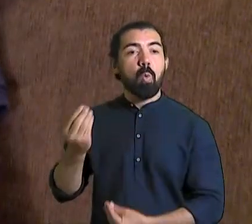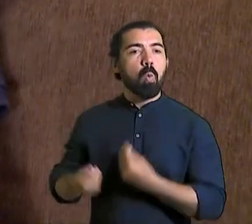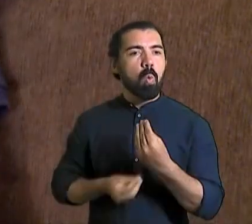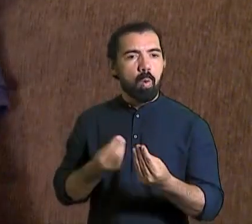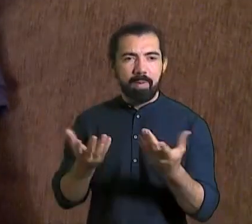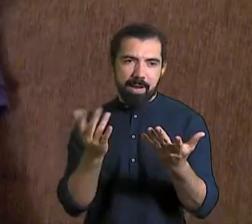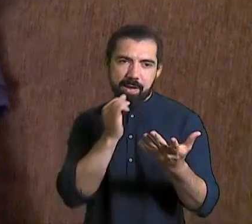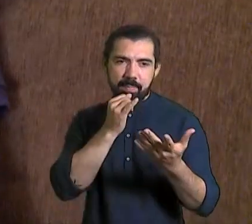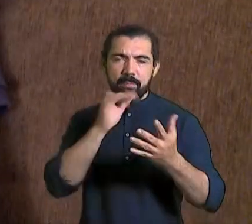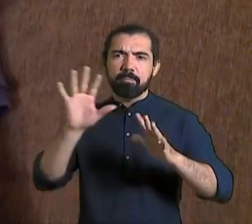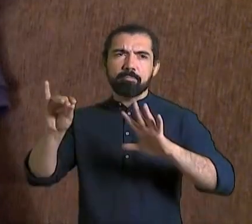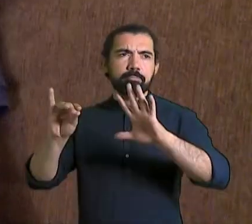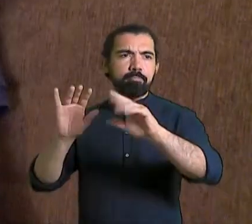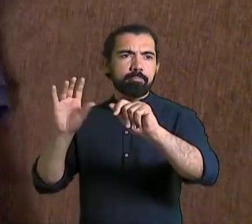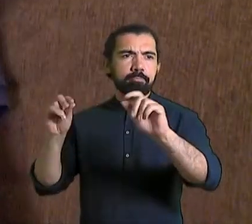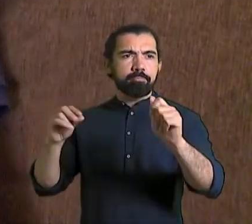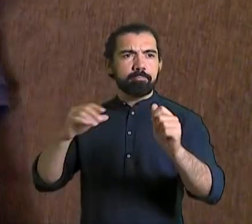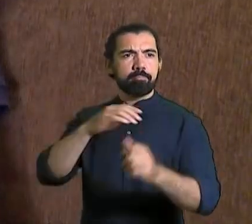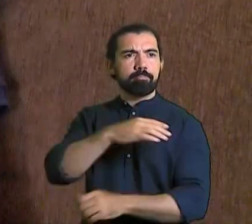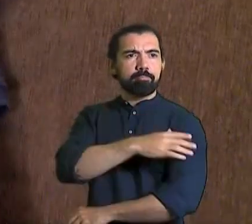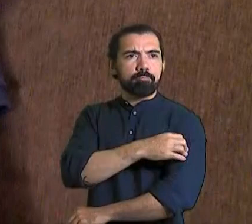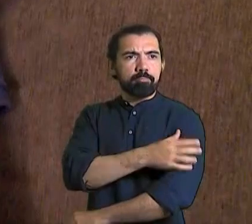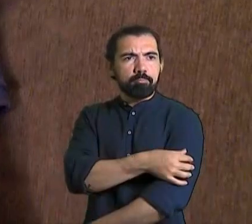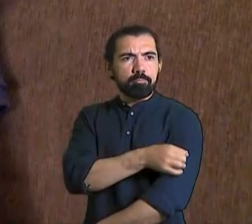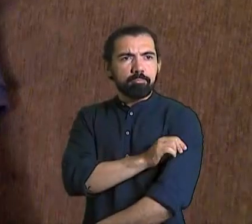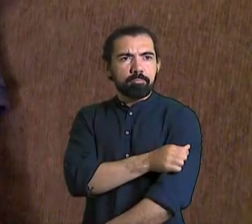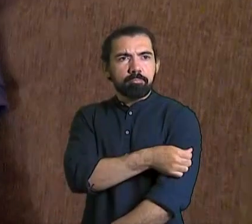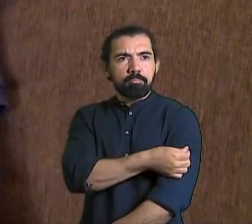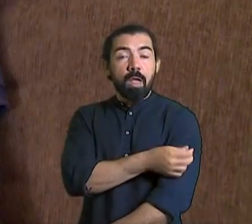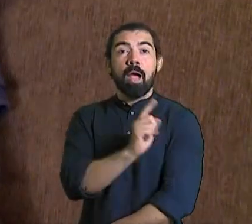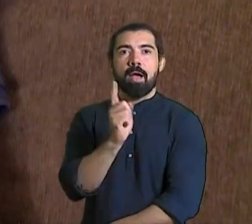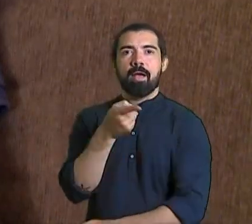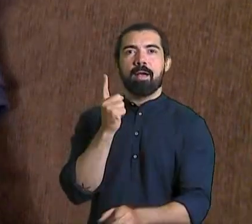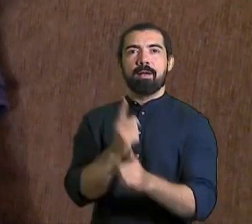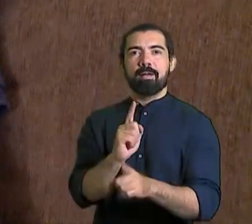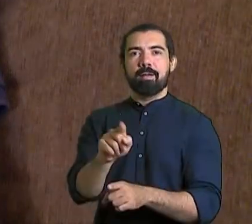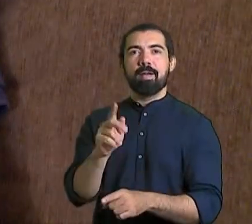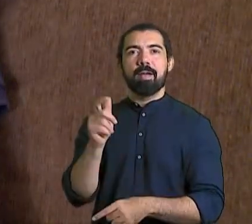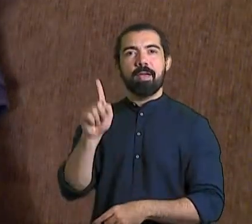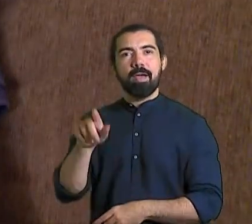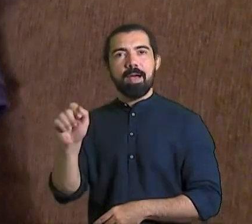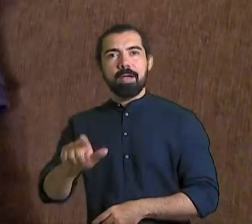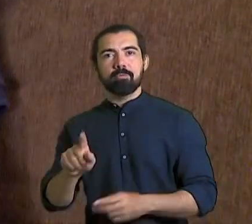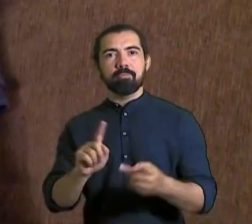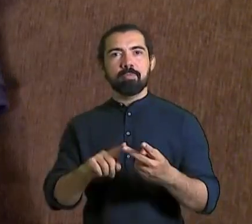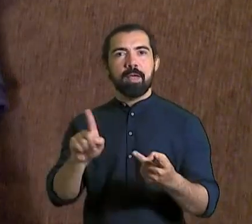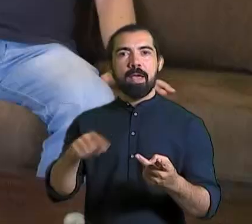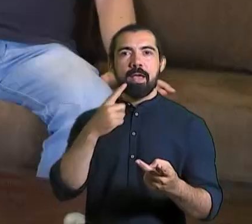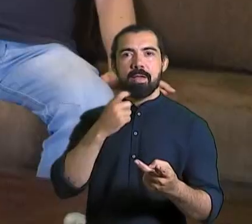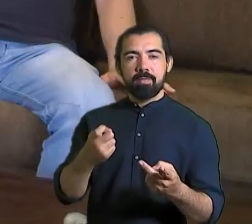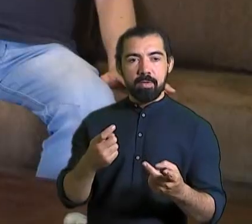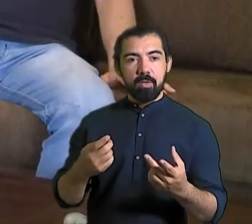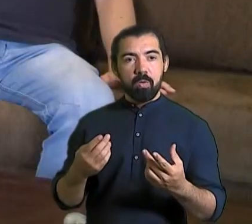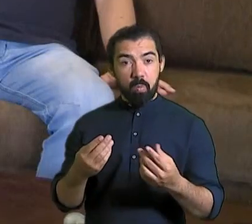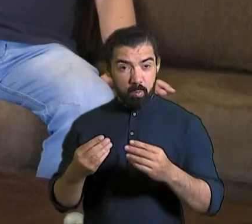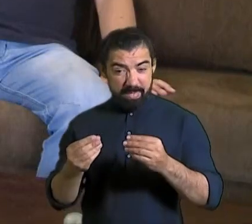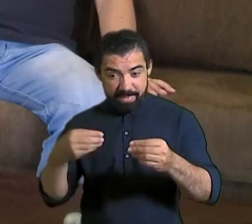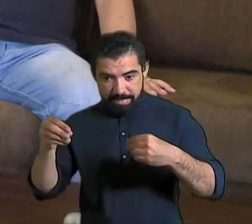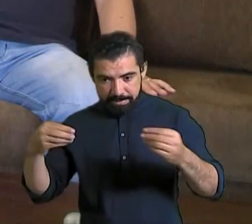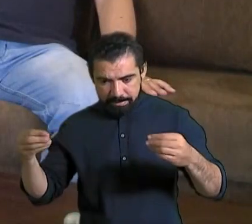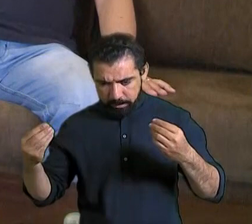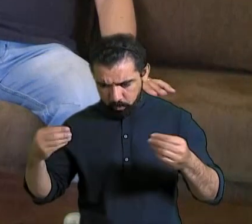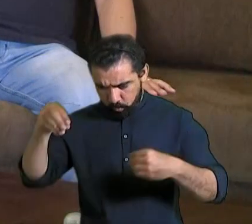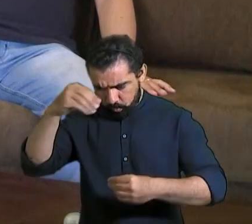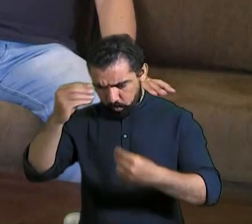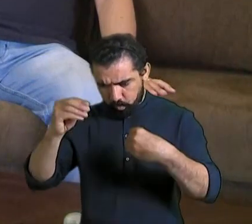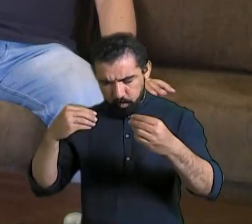pontos na roupa, né, que faça com que a gente identifique aquela roupa. Às vezes o tecido, né, um tecido